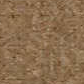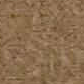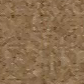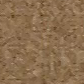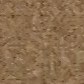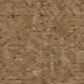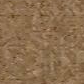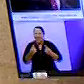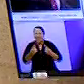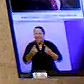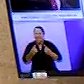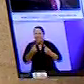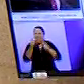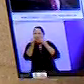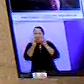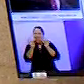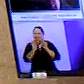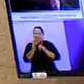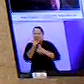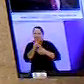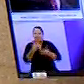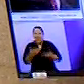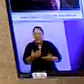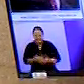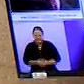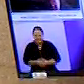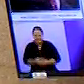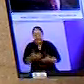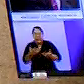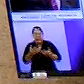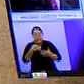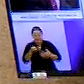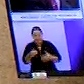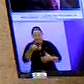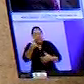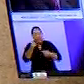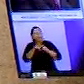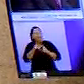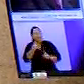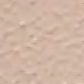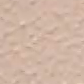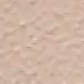e lideranças políticas. O Poder Executivo marcou presença com o vizinho do